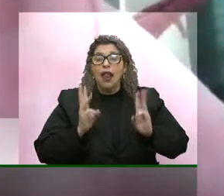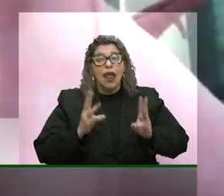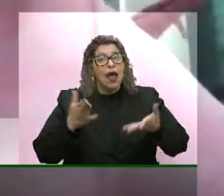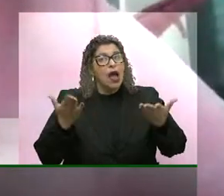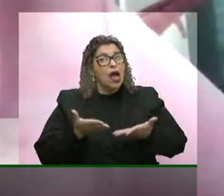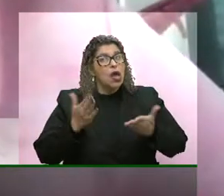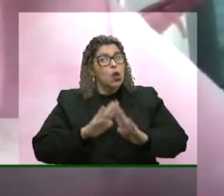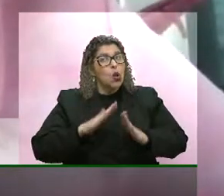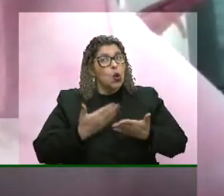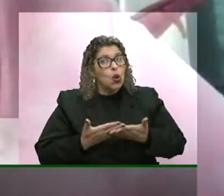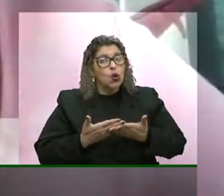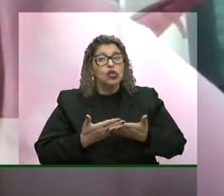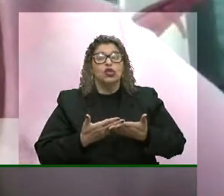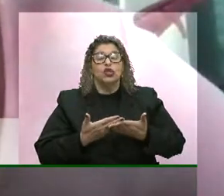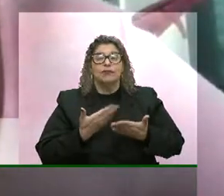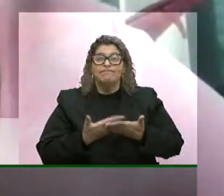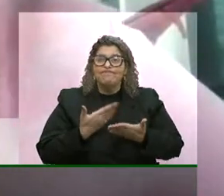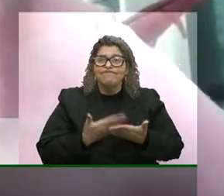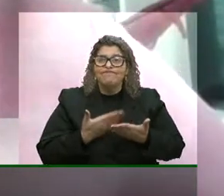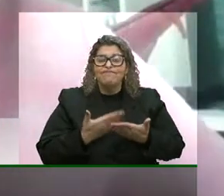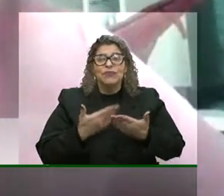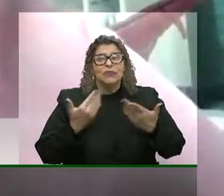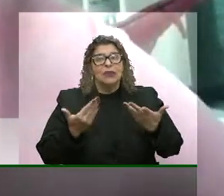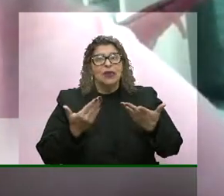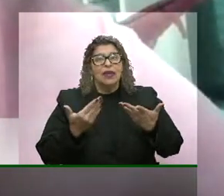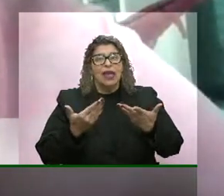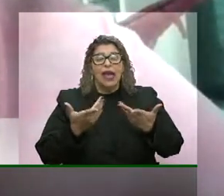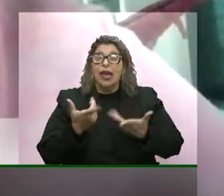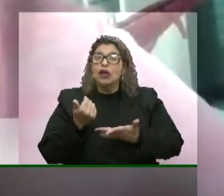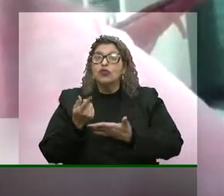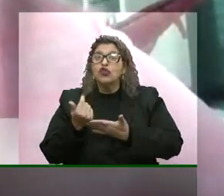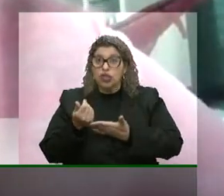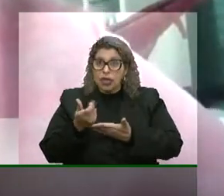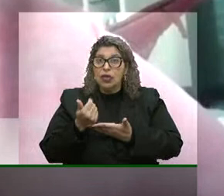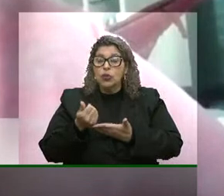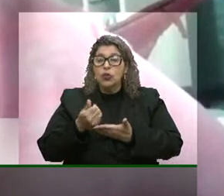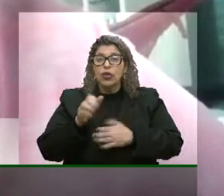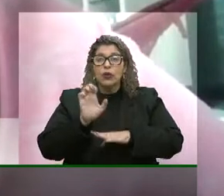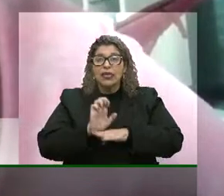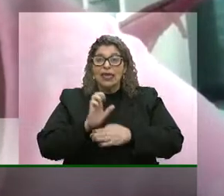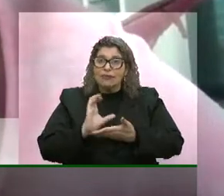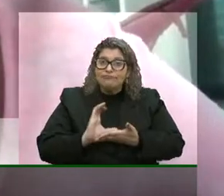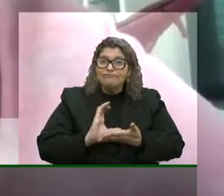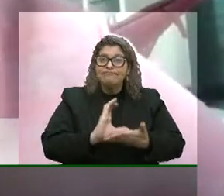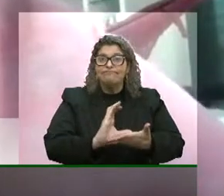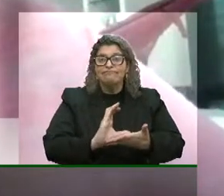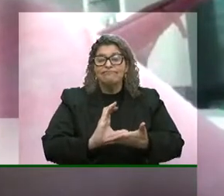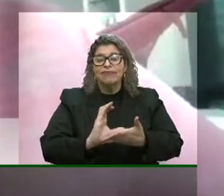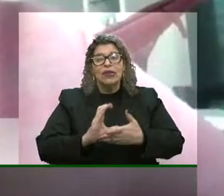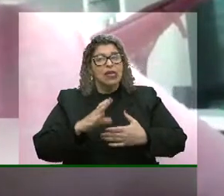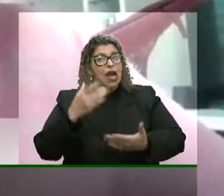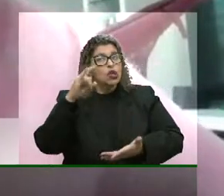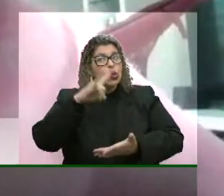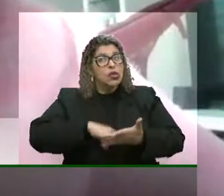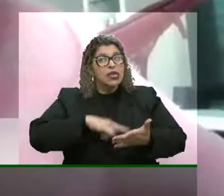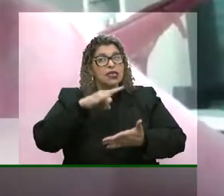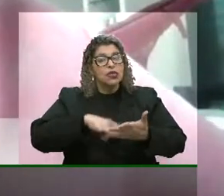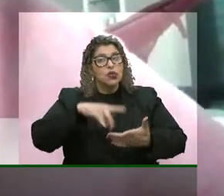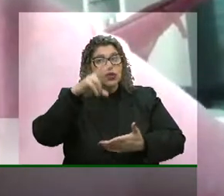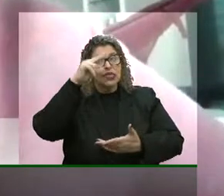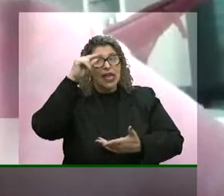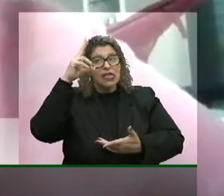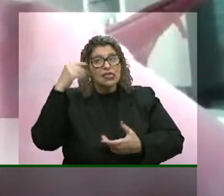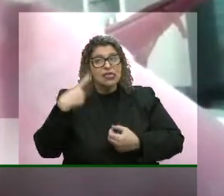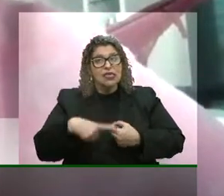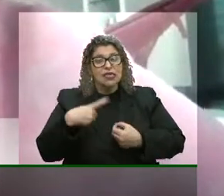da economia ligada à educação, recursos que o Estado repassa, as contratações dos municípios, e nós